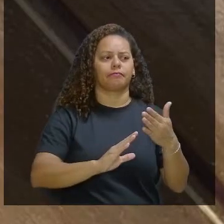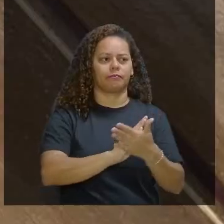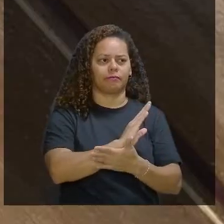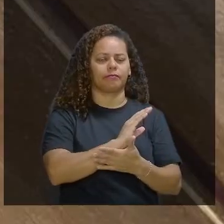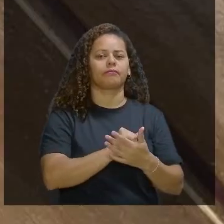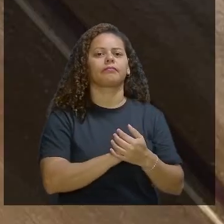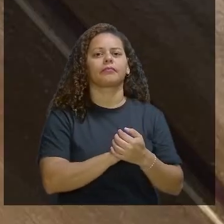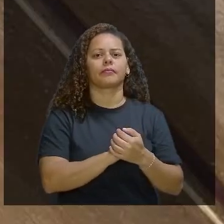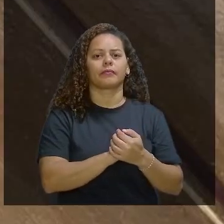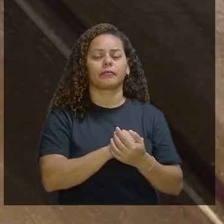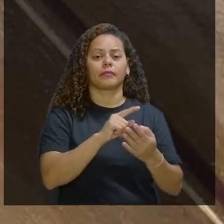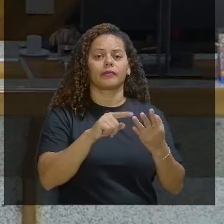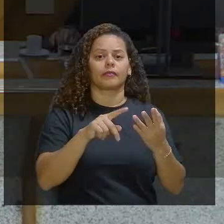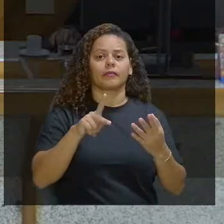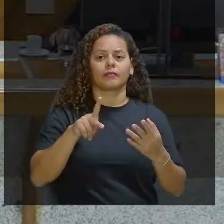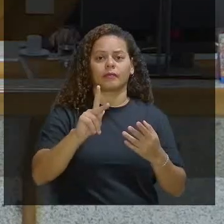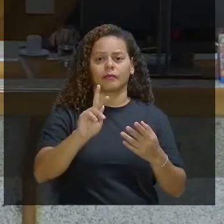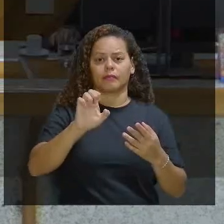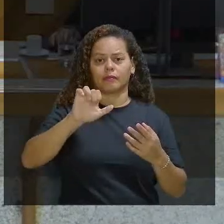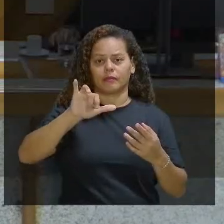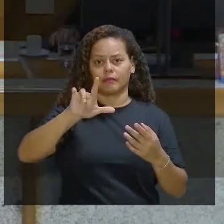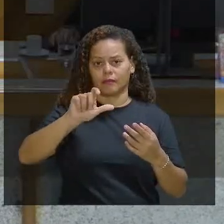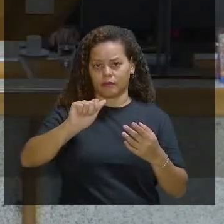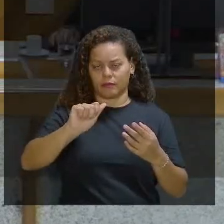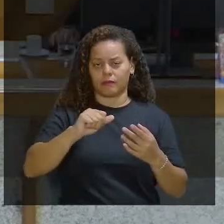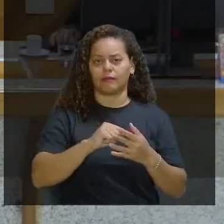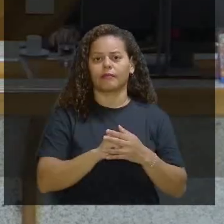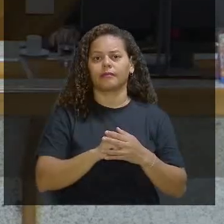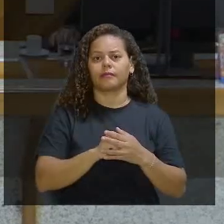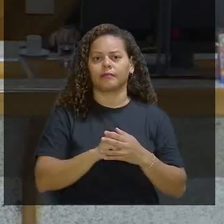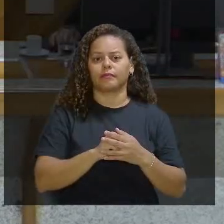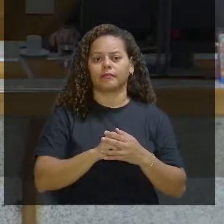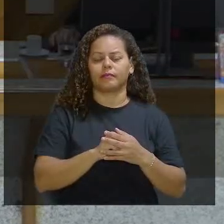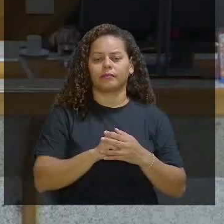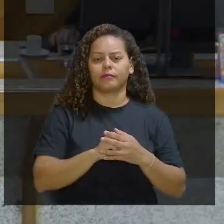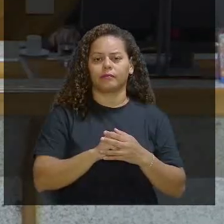aprovação. Juíza Keila Utzig.